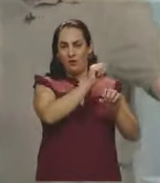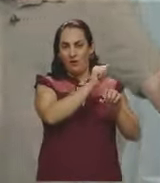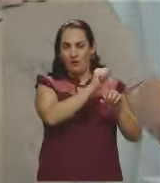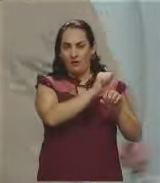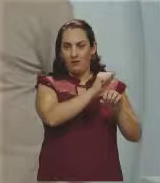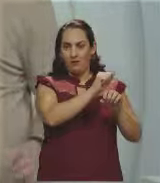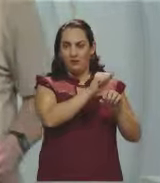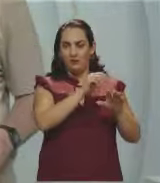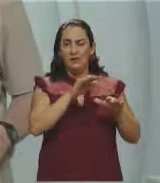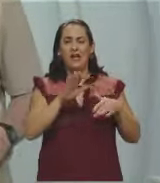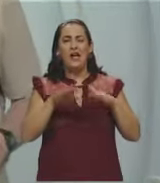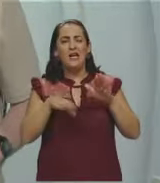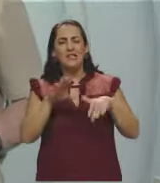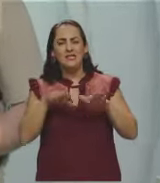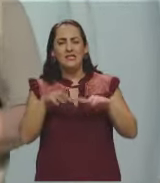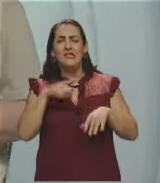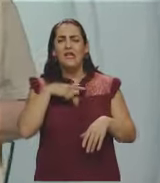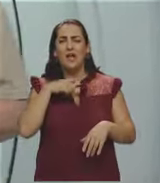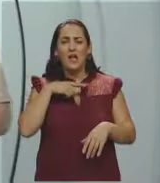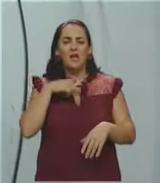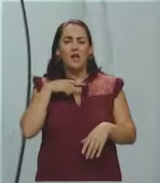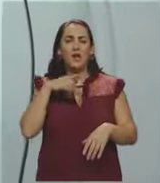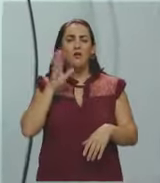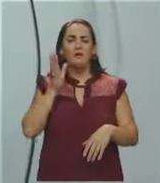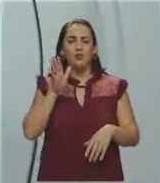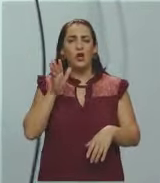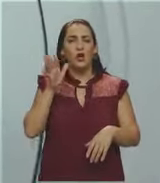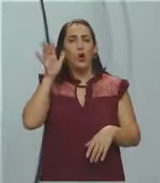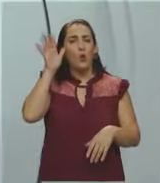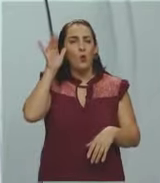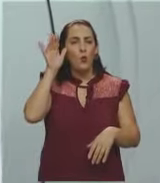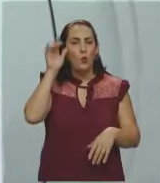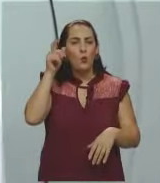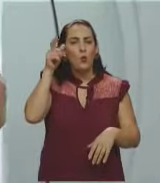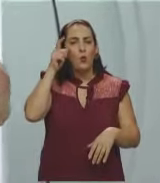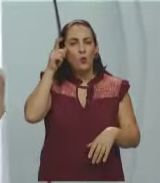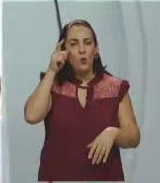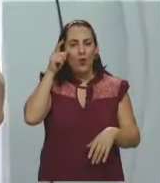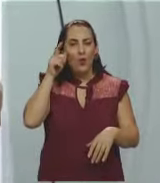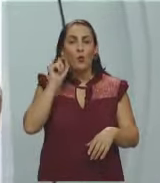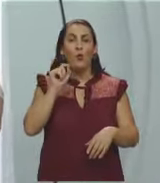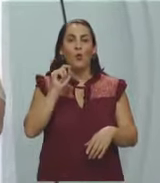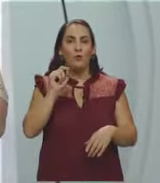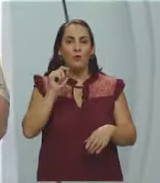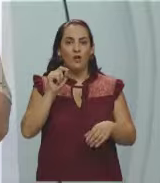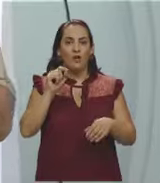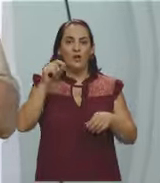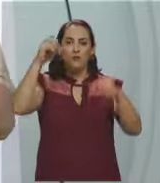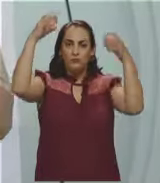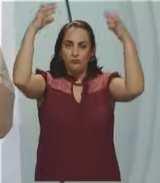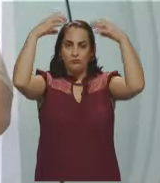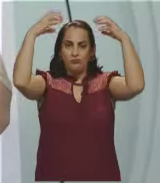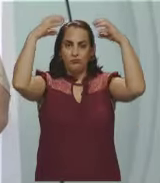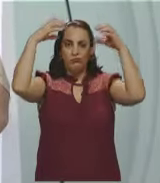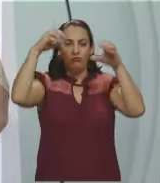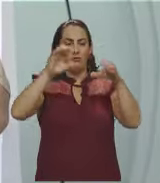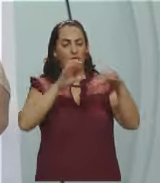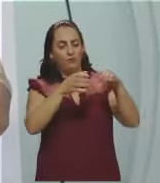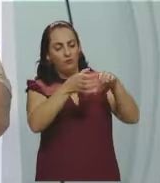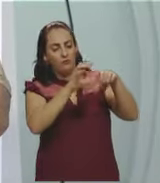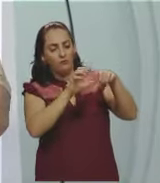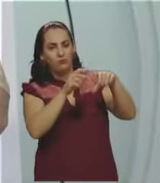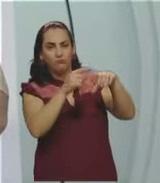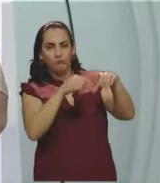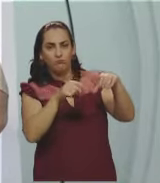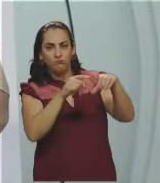teve mais curiosidade de abrir um chuveiro, esses que a gente tem em casa, e pegou a resistência, vocês viram que ela é um formato